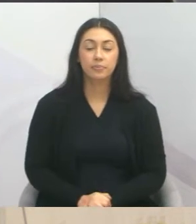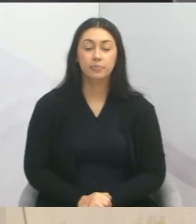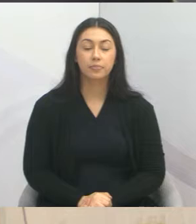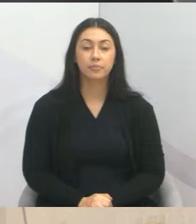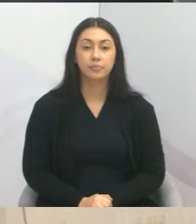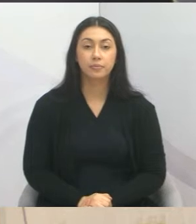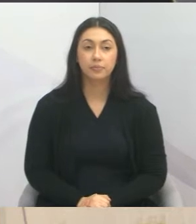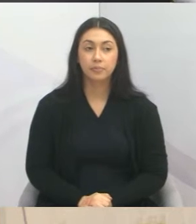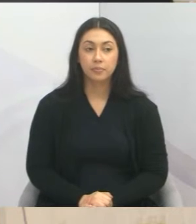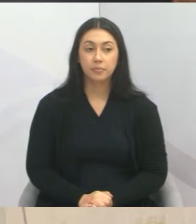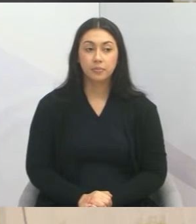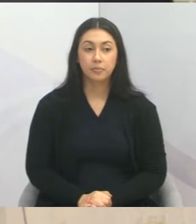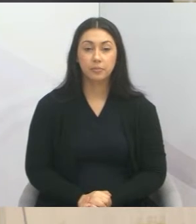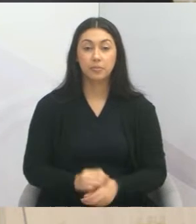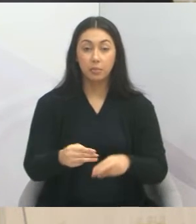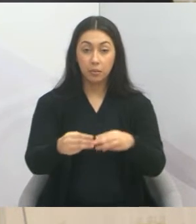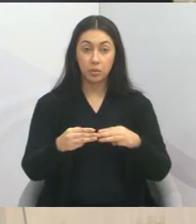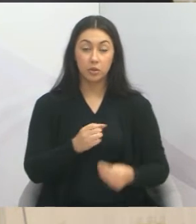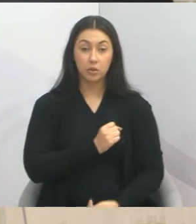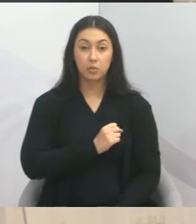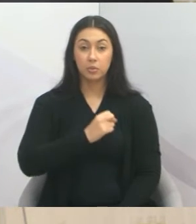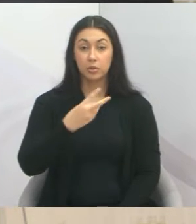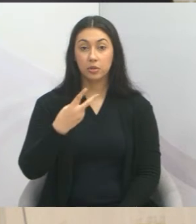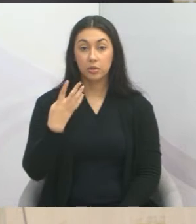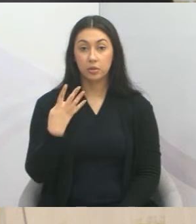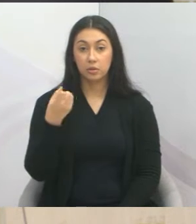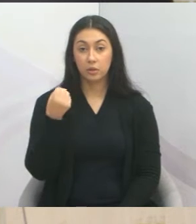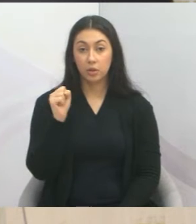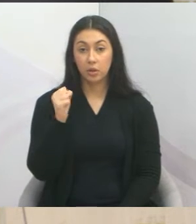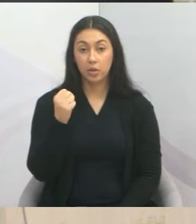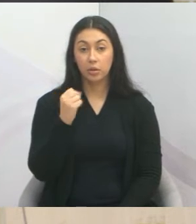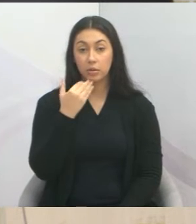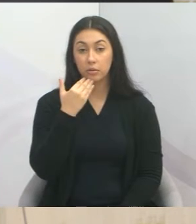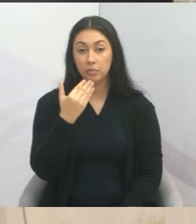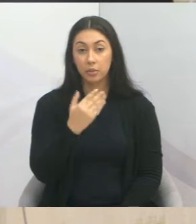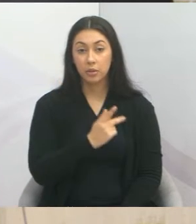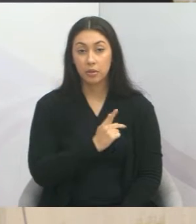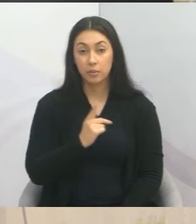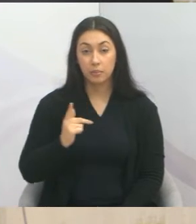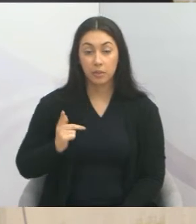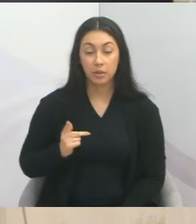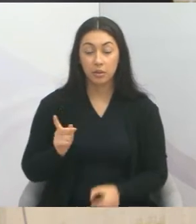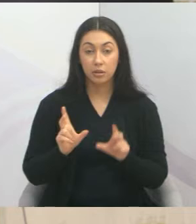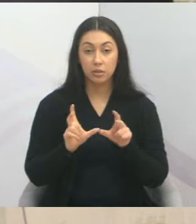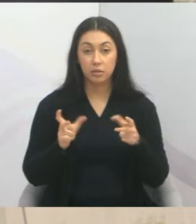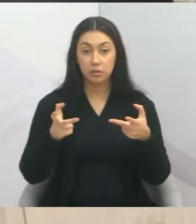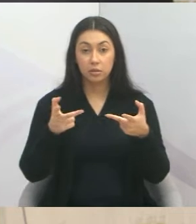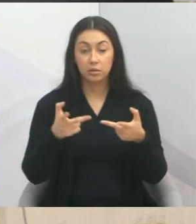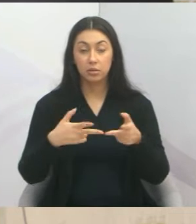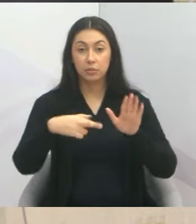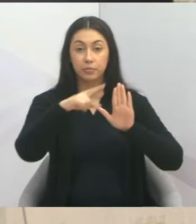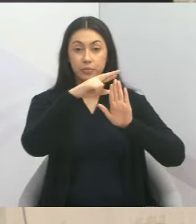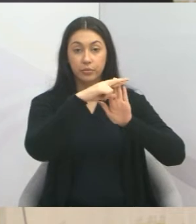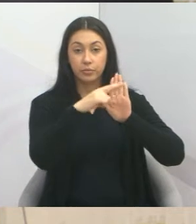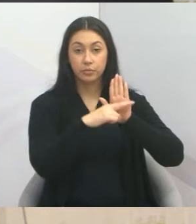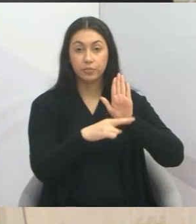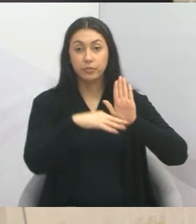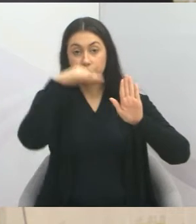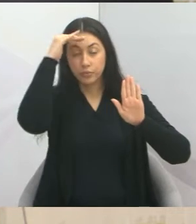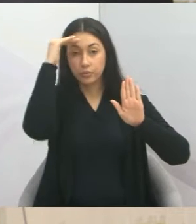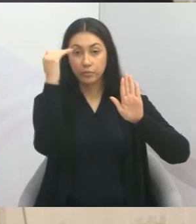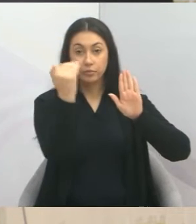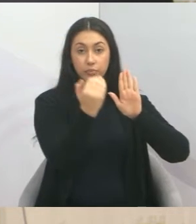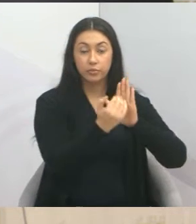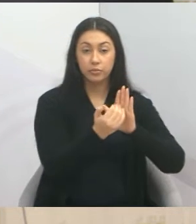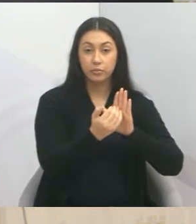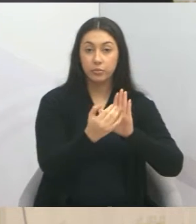G1 a Moção 248 requeremos ao seletivo seu presente essa casa cumprida as mulheres